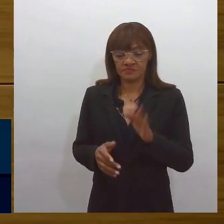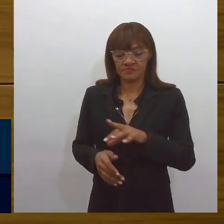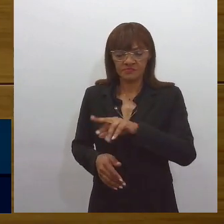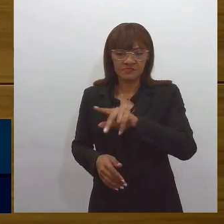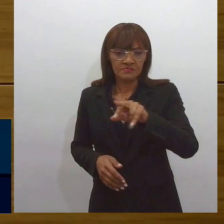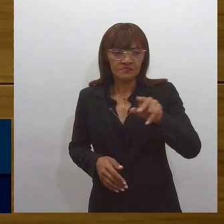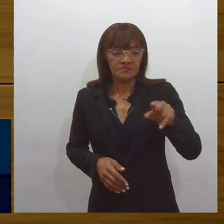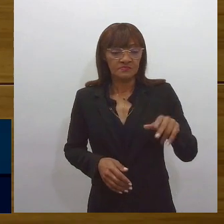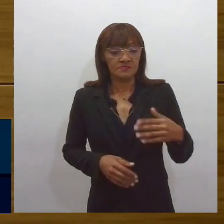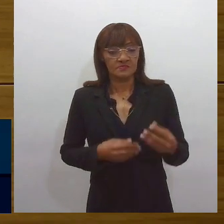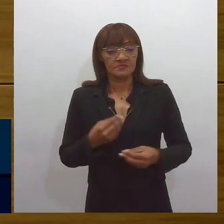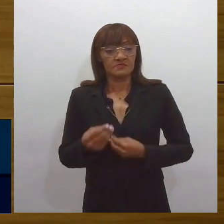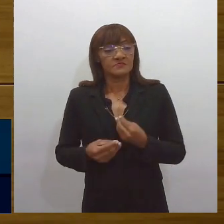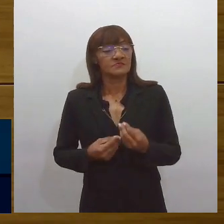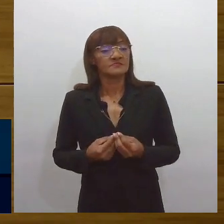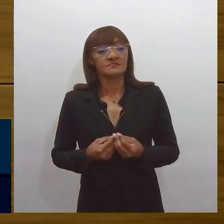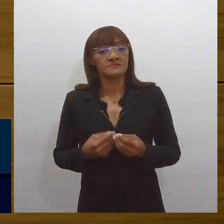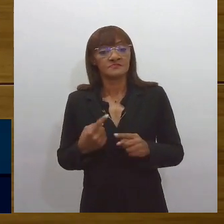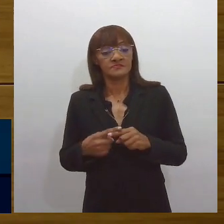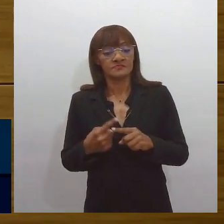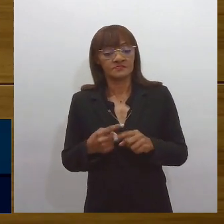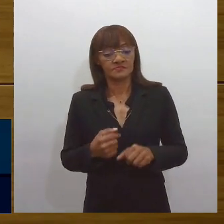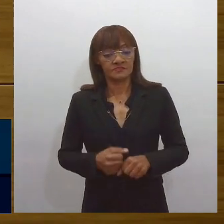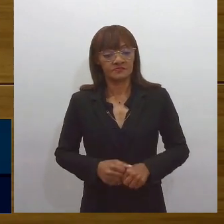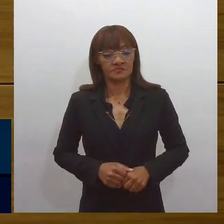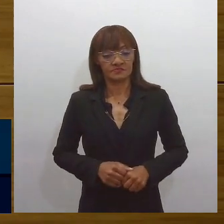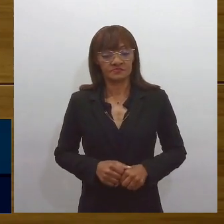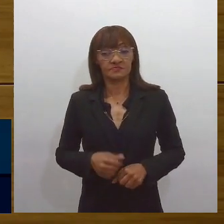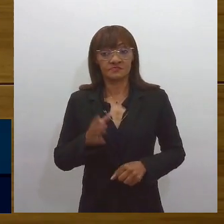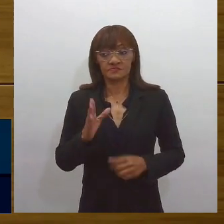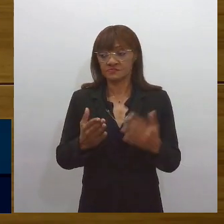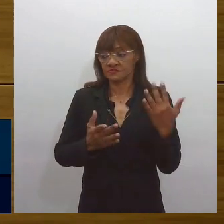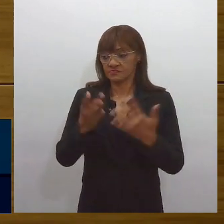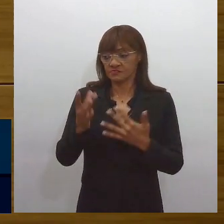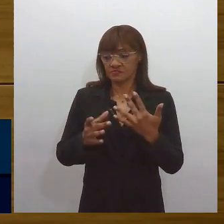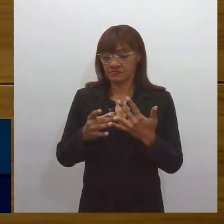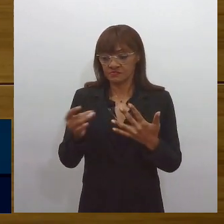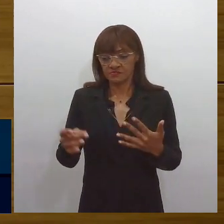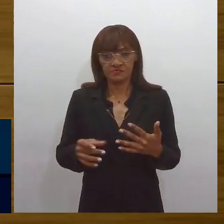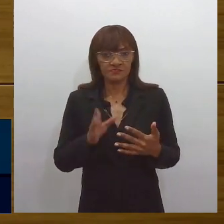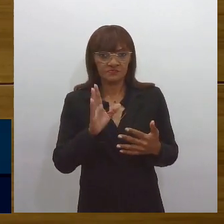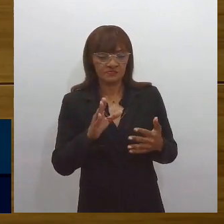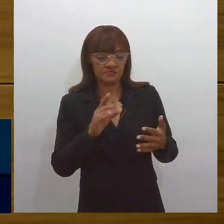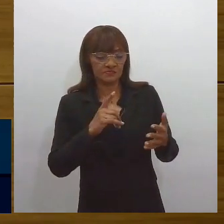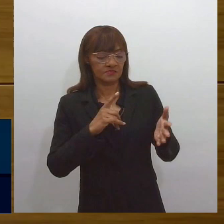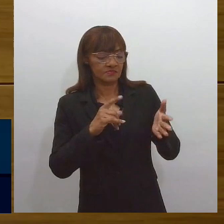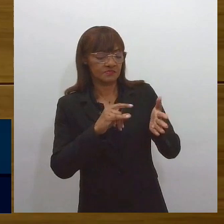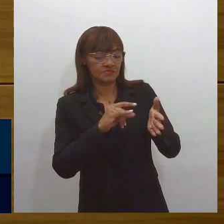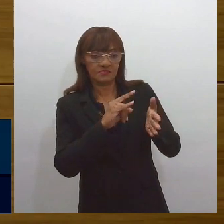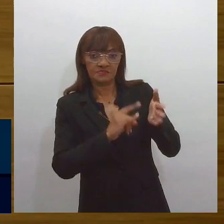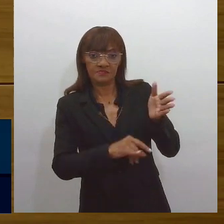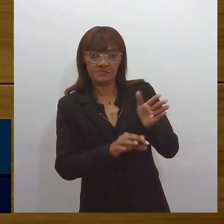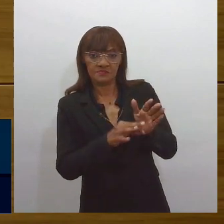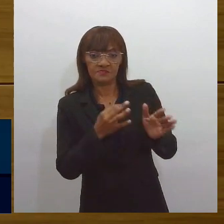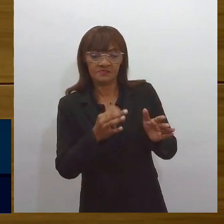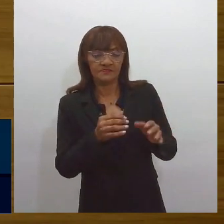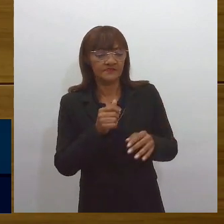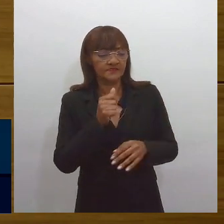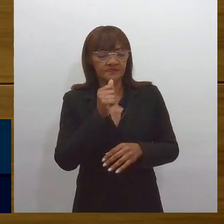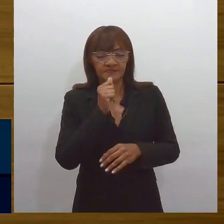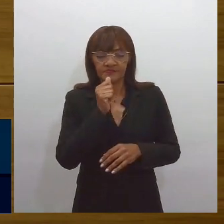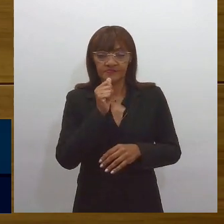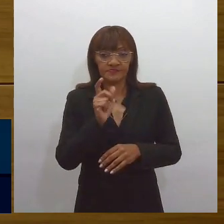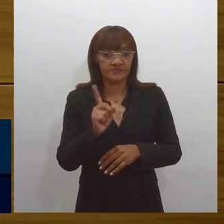tinha a licitação você tinha o contrato mas você não tinha eh eh o operador de moto niveladora você não tinha o